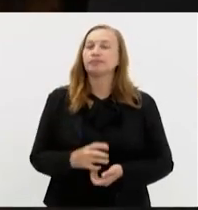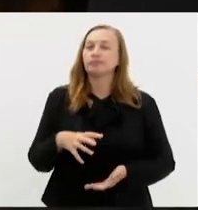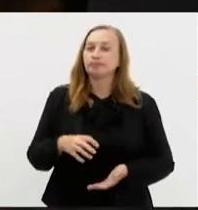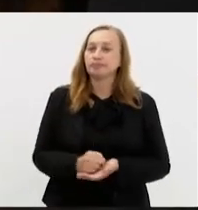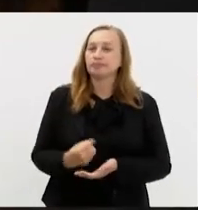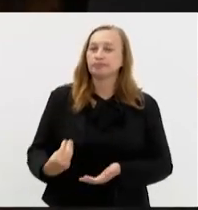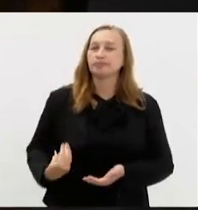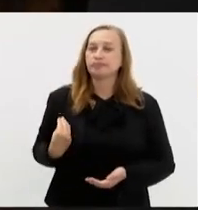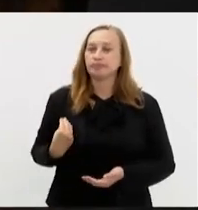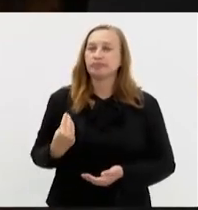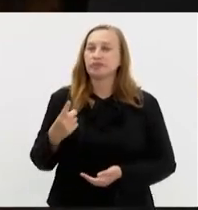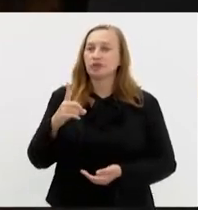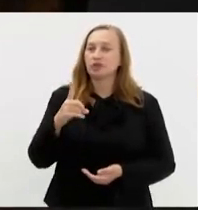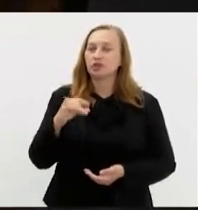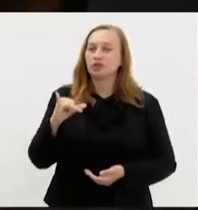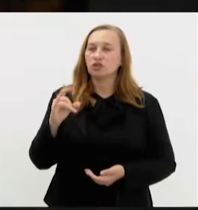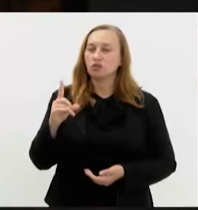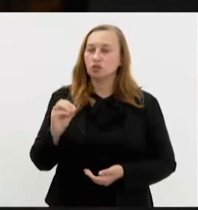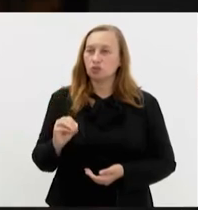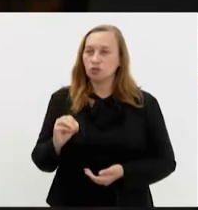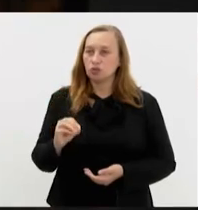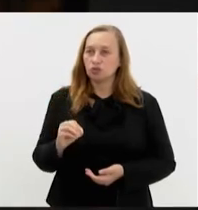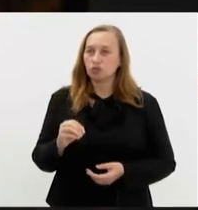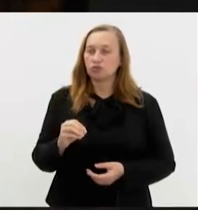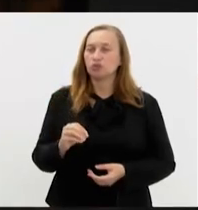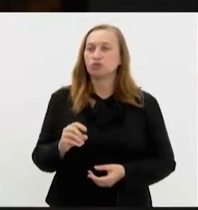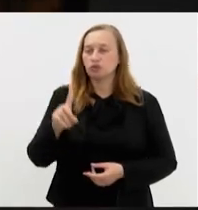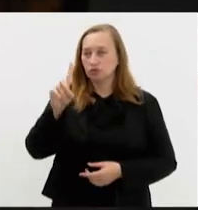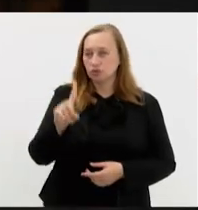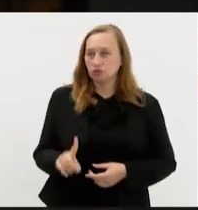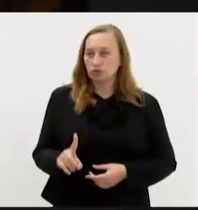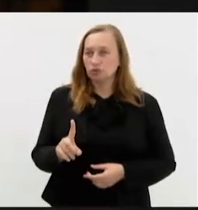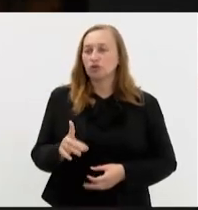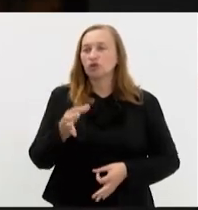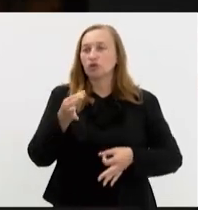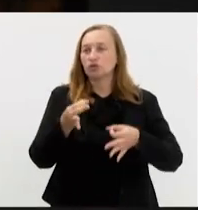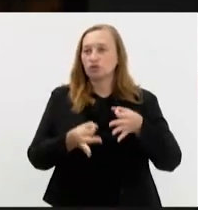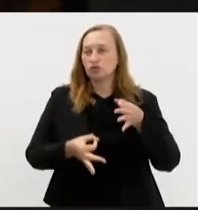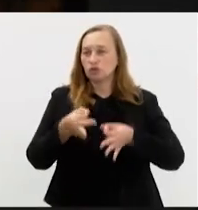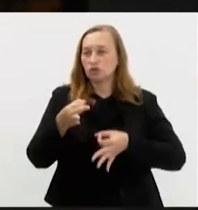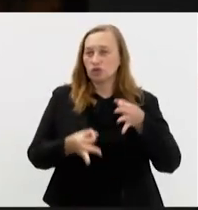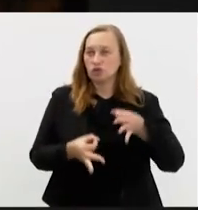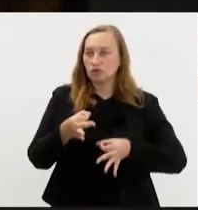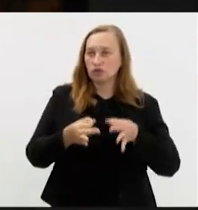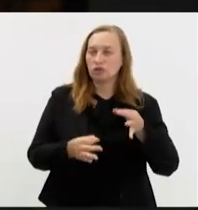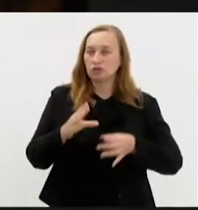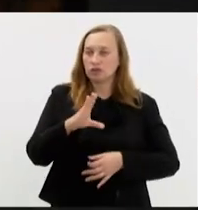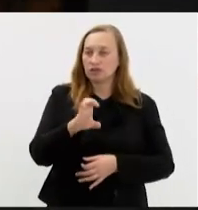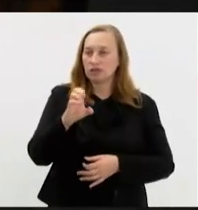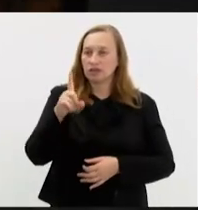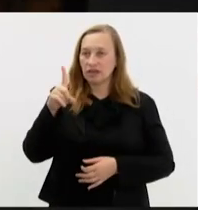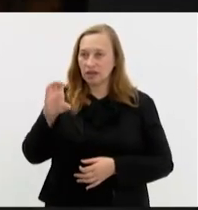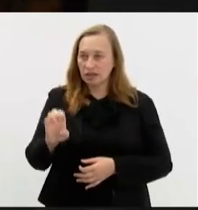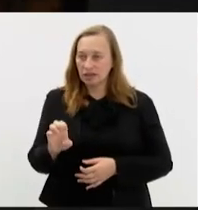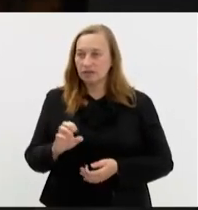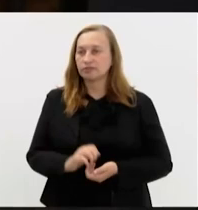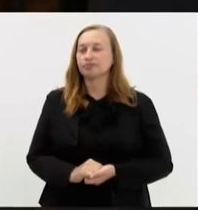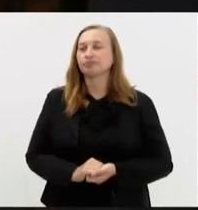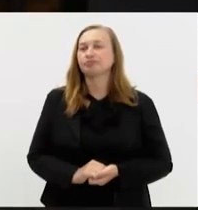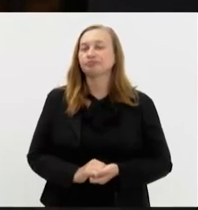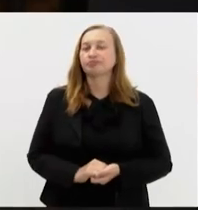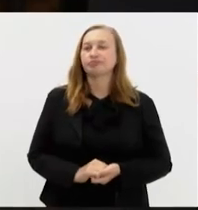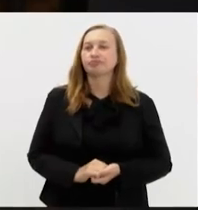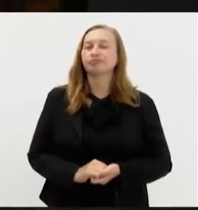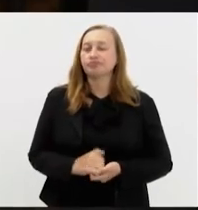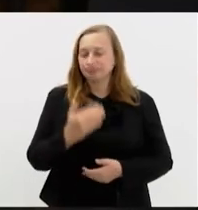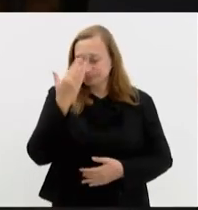presença do Diogo mentor diretor jurídico da ced meu amigo grande expoente do direito criminal do Rio de Janeiro